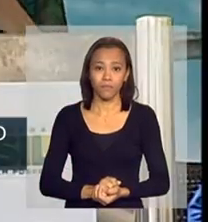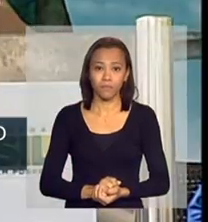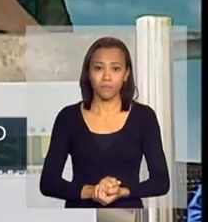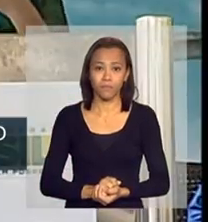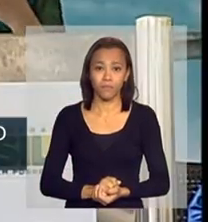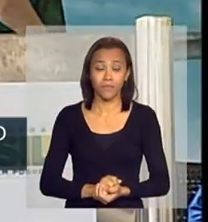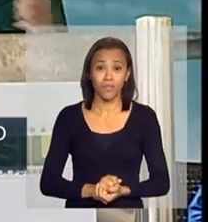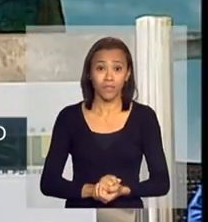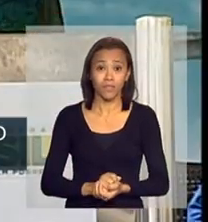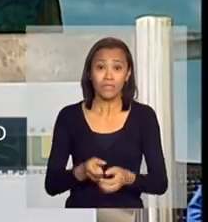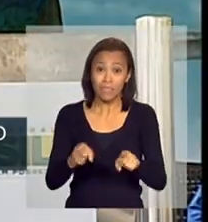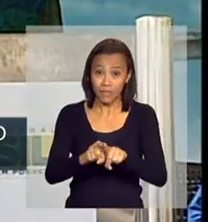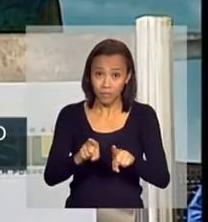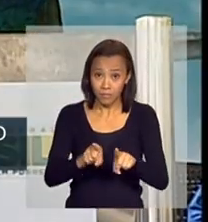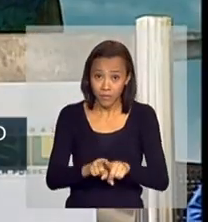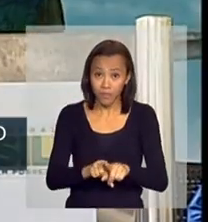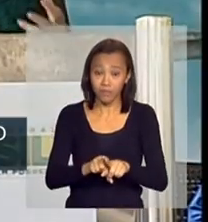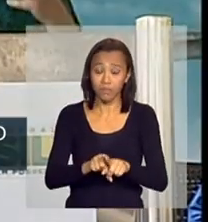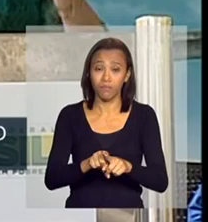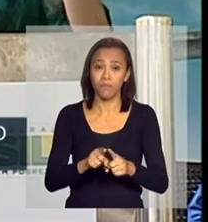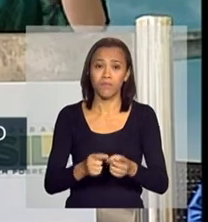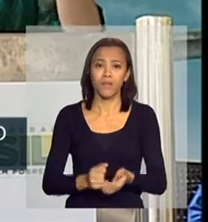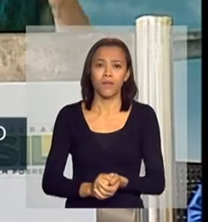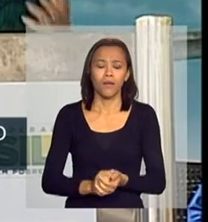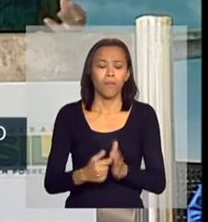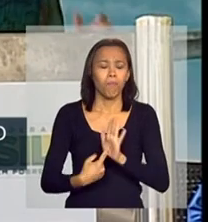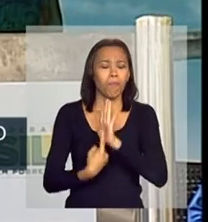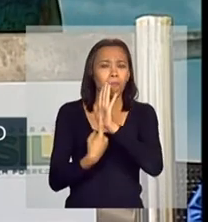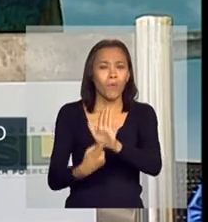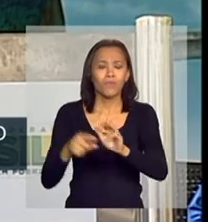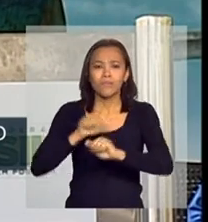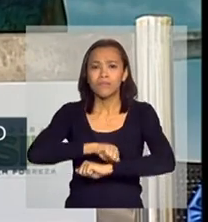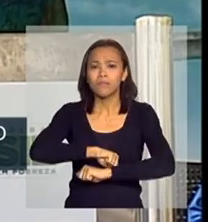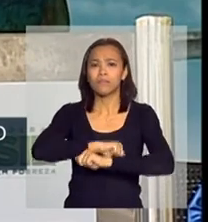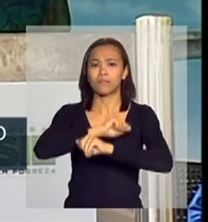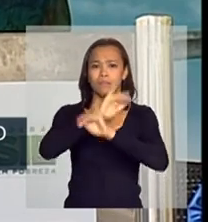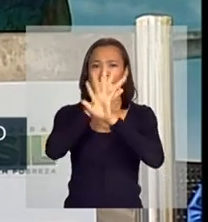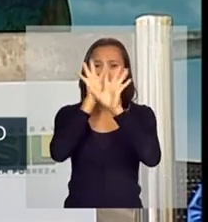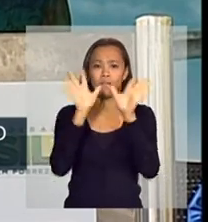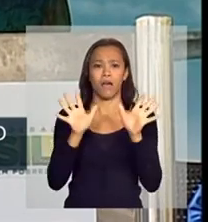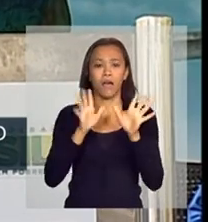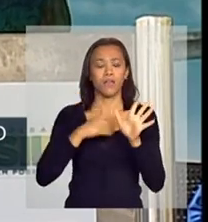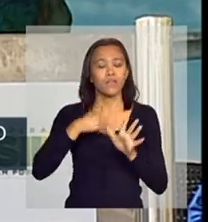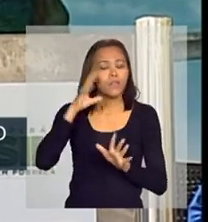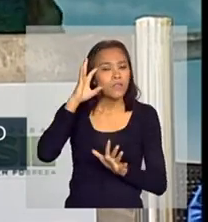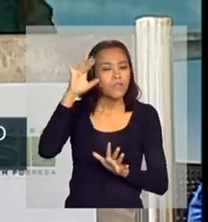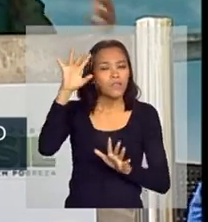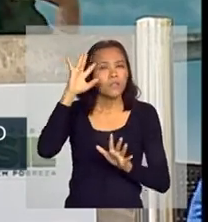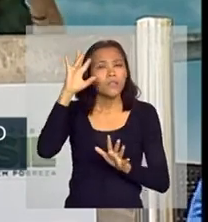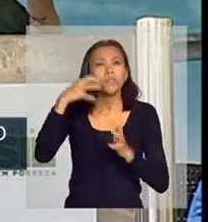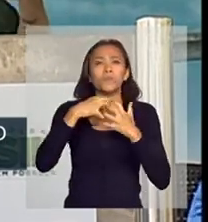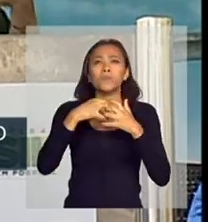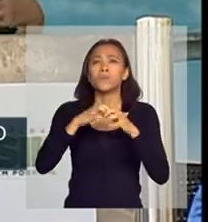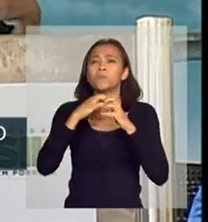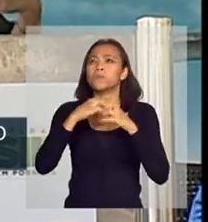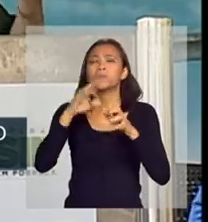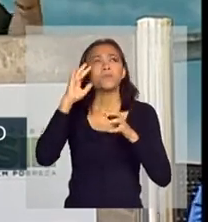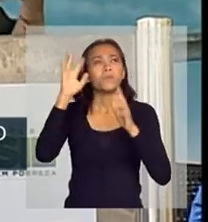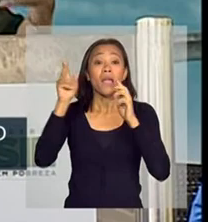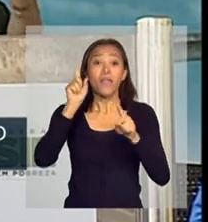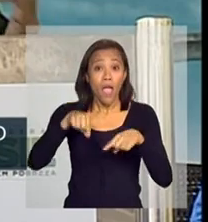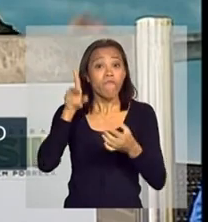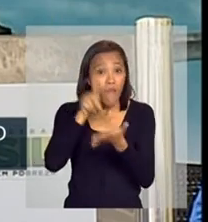e trazer de uma forma clara o pensamento daquilo que são as